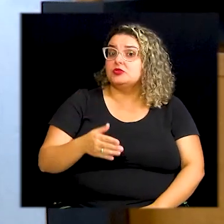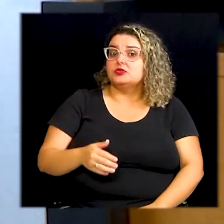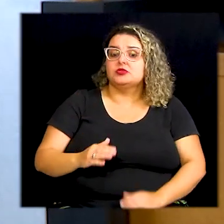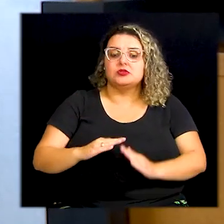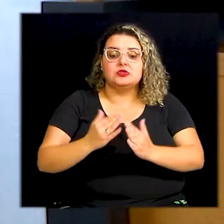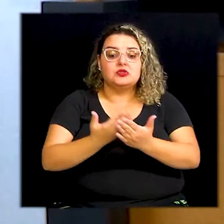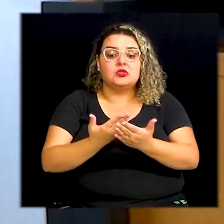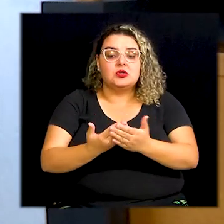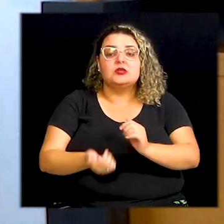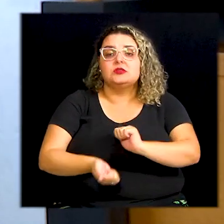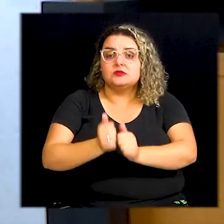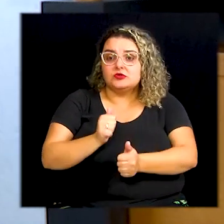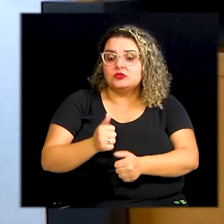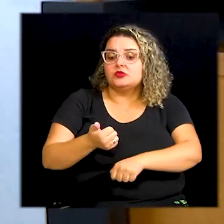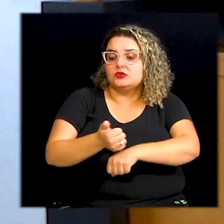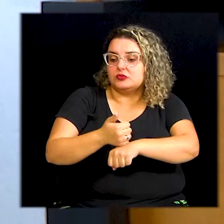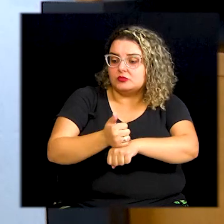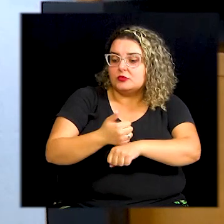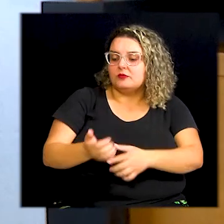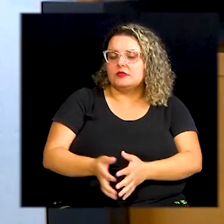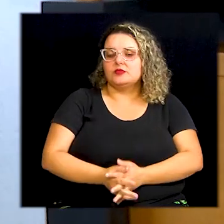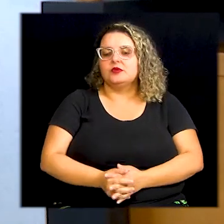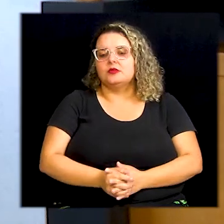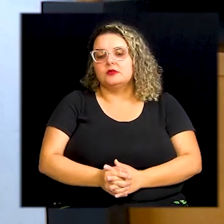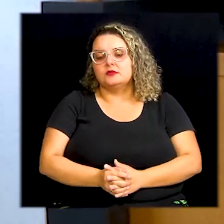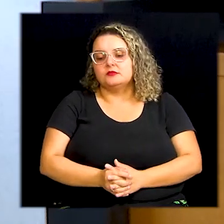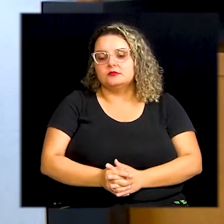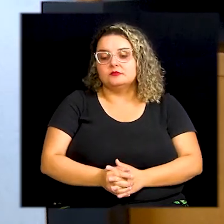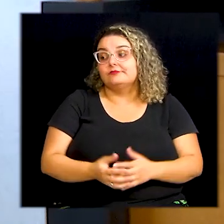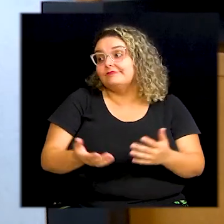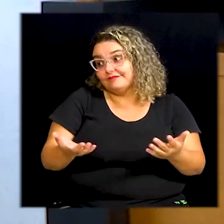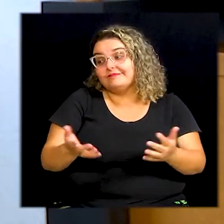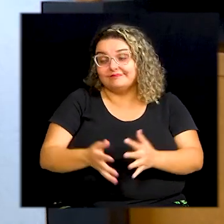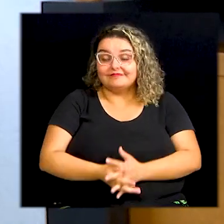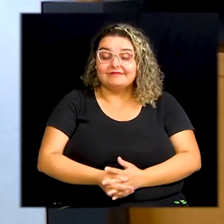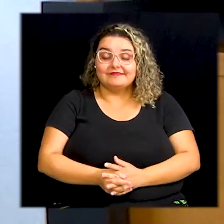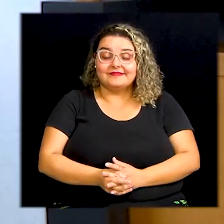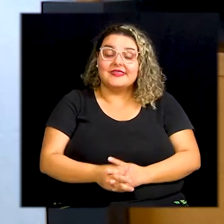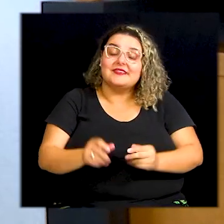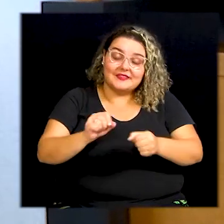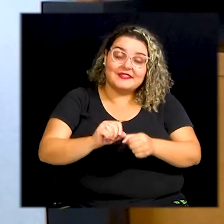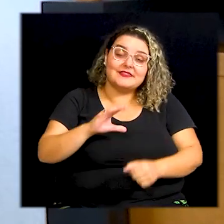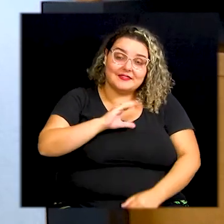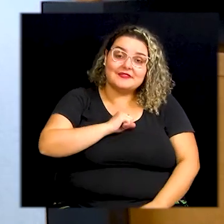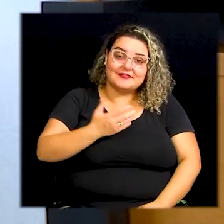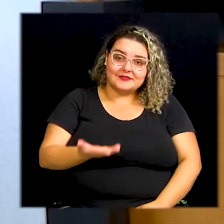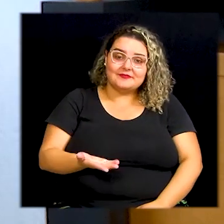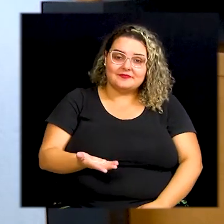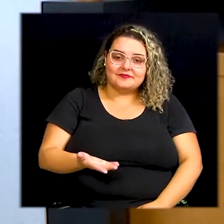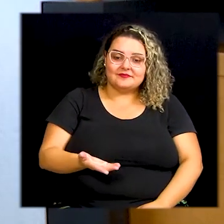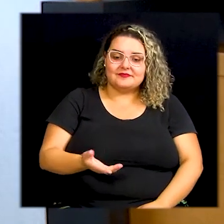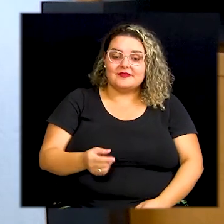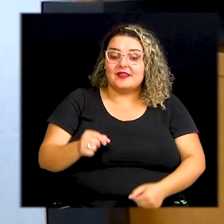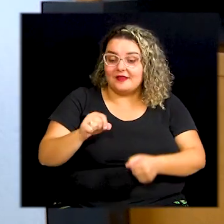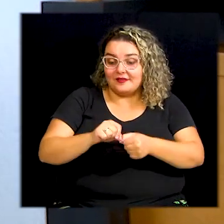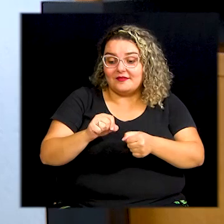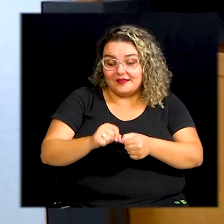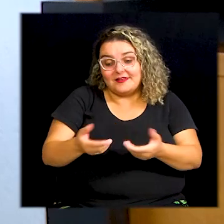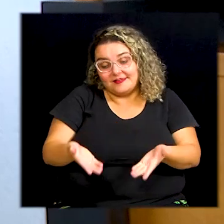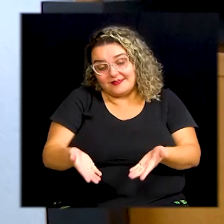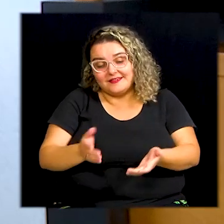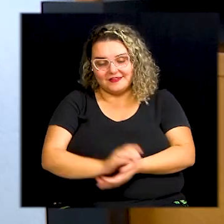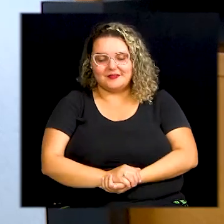estava em escolinha de futebol jogando e fazendo o que eu gosto, né? Que eu fui feito para fazer,